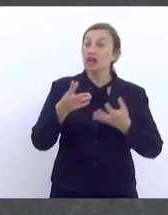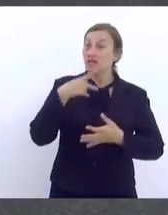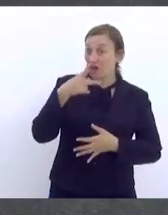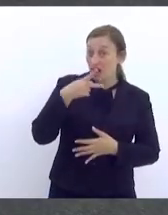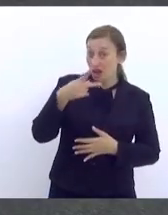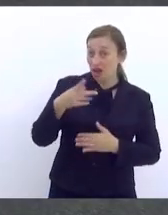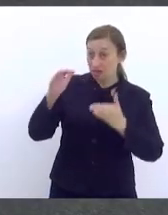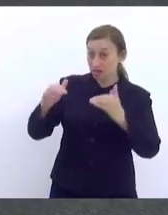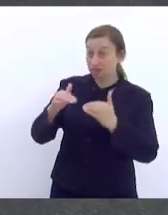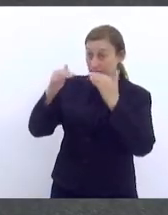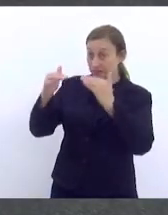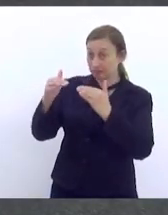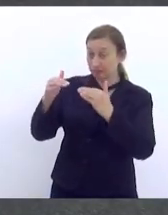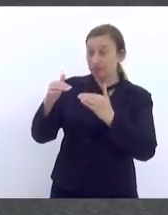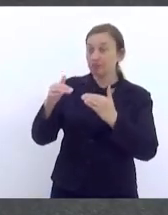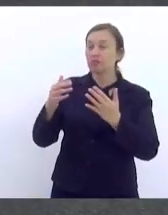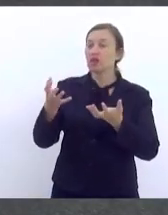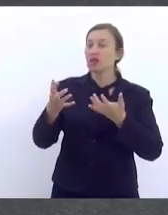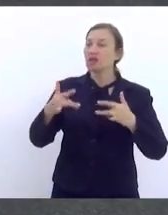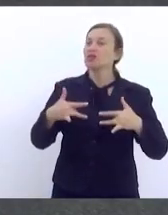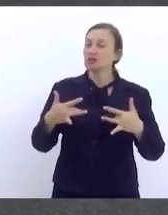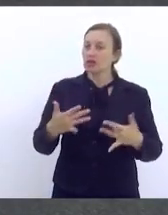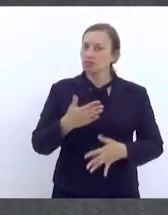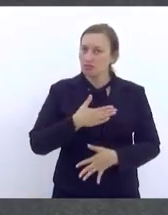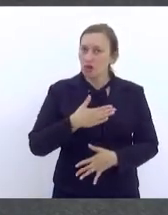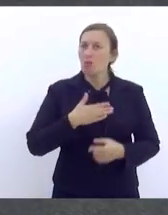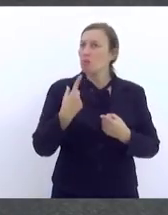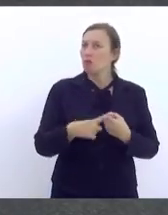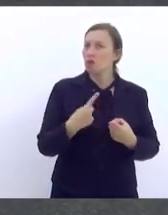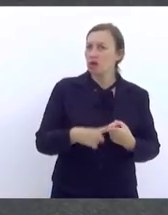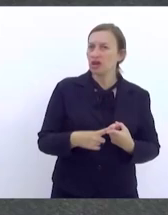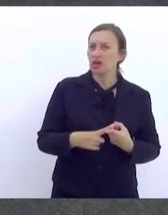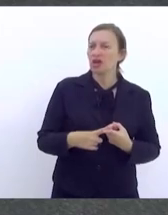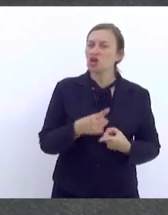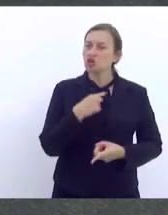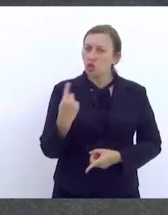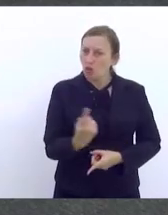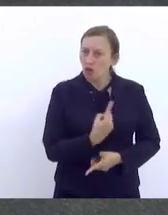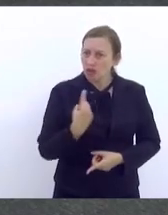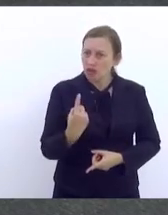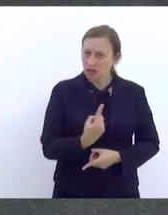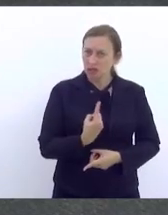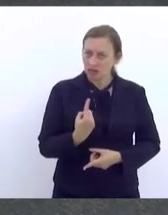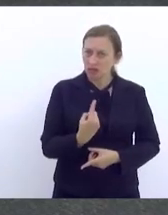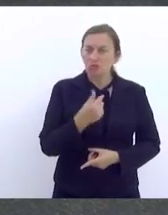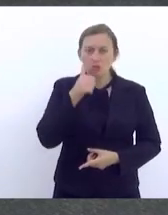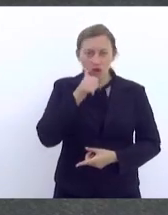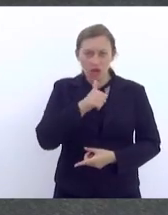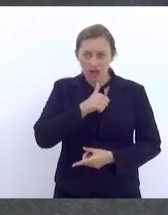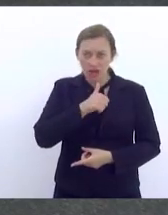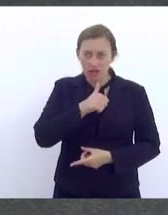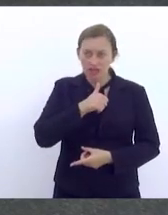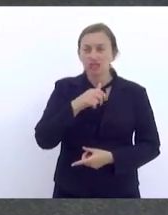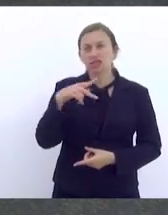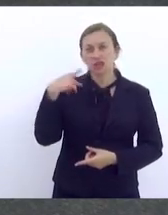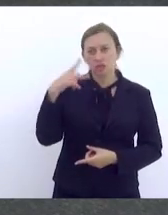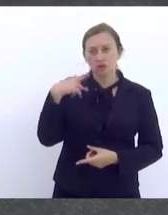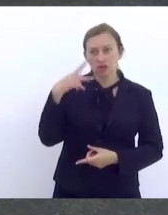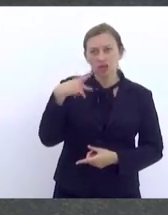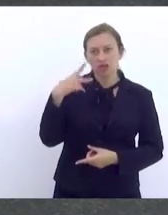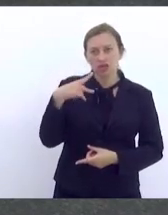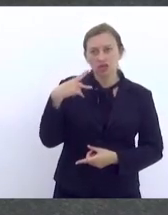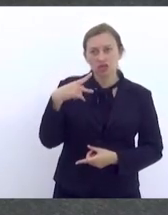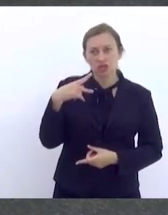vossa excelência que tem aqui a minha solidariedade porque a gente quer dizer nós mulheres na política